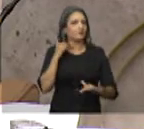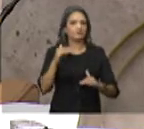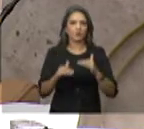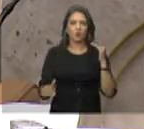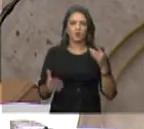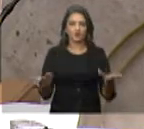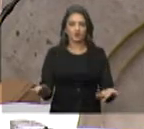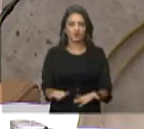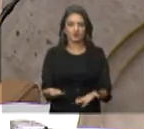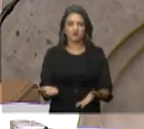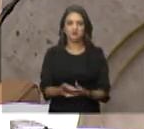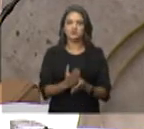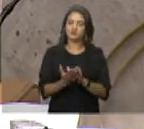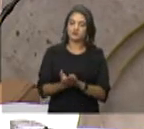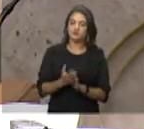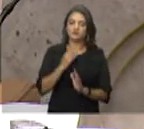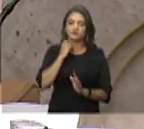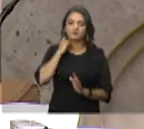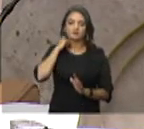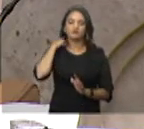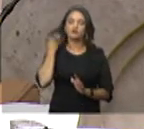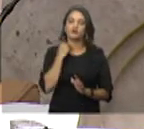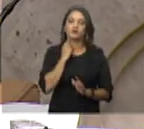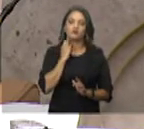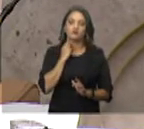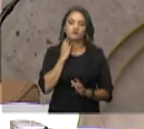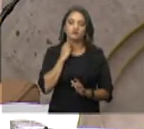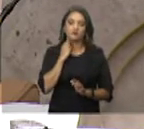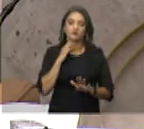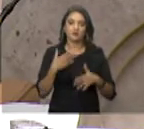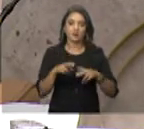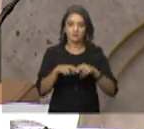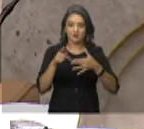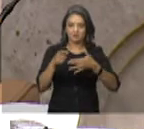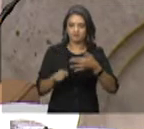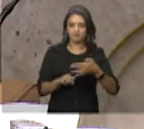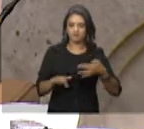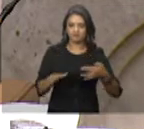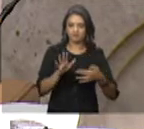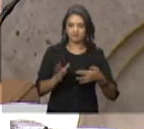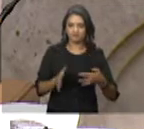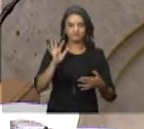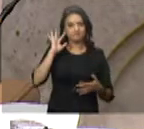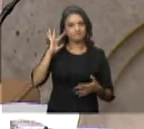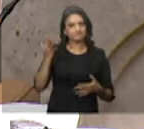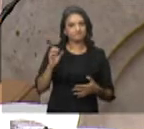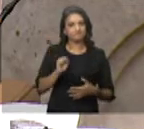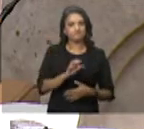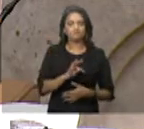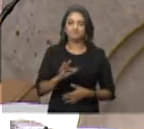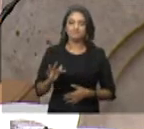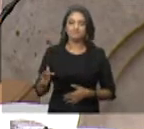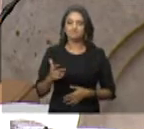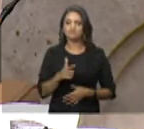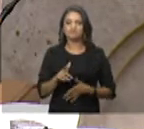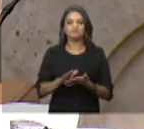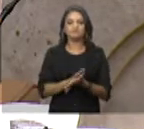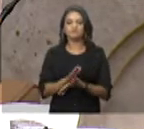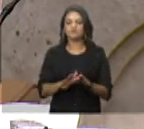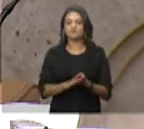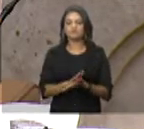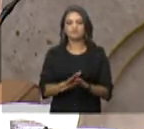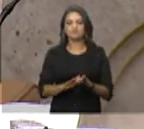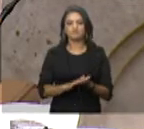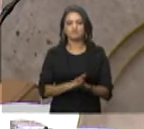na esteira da jurisprudência consolidada da corte não se delineia qualquer afronta o